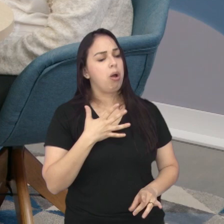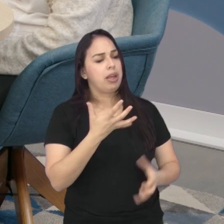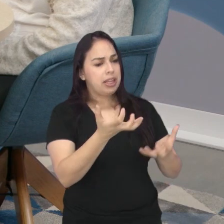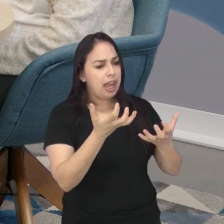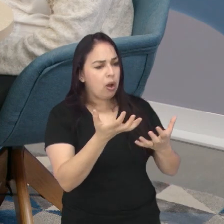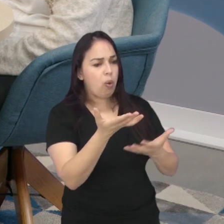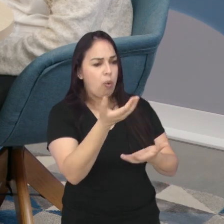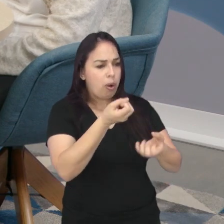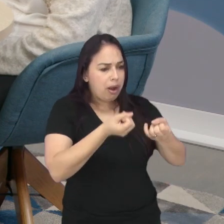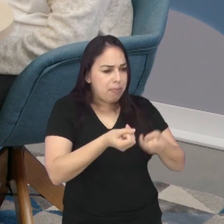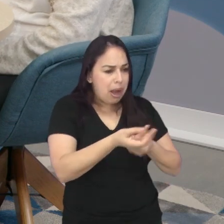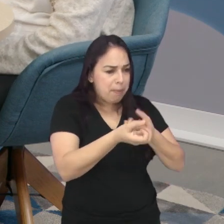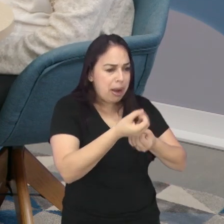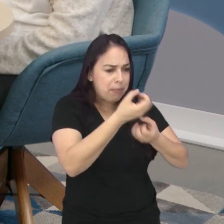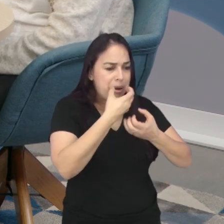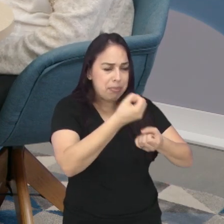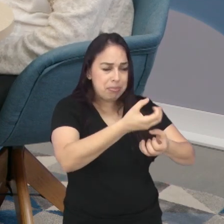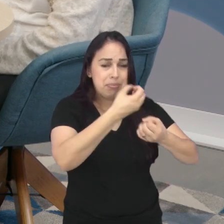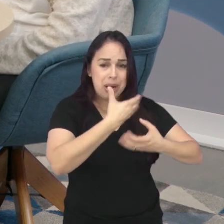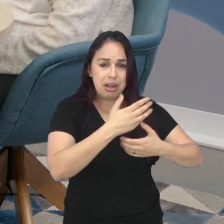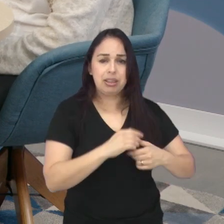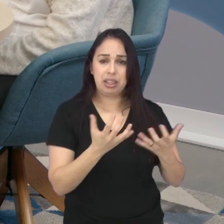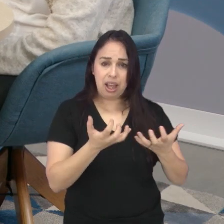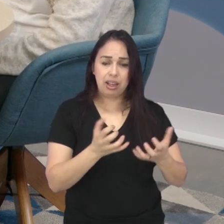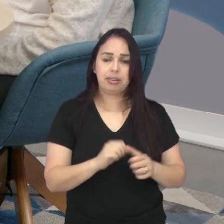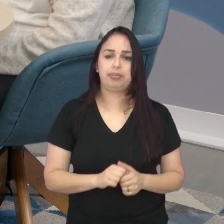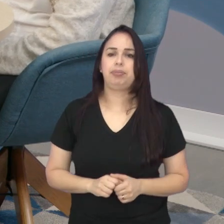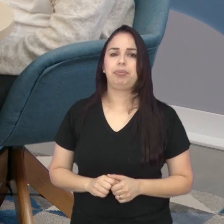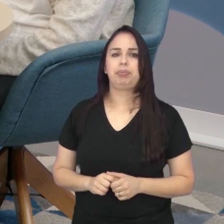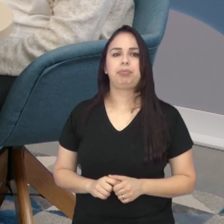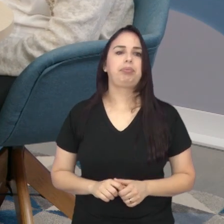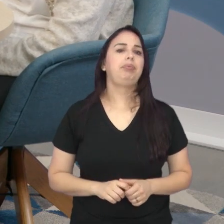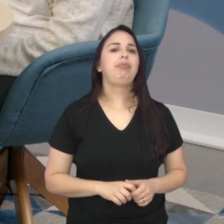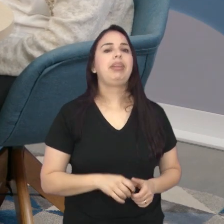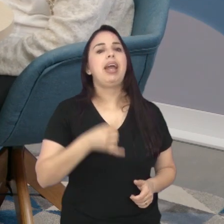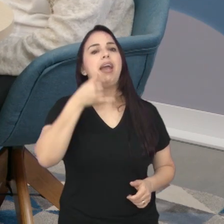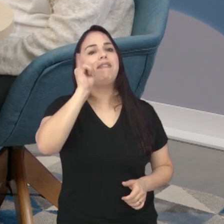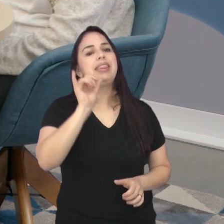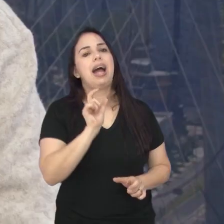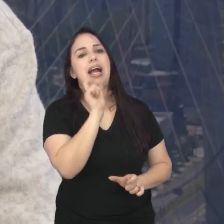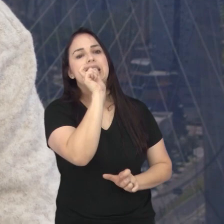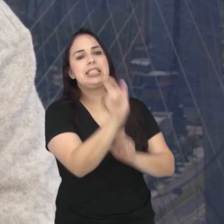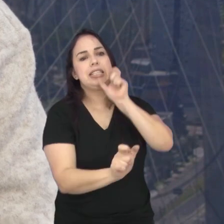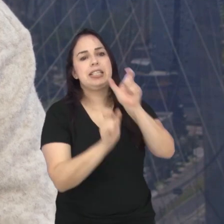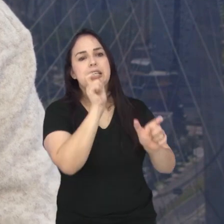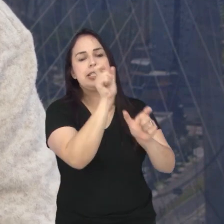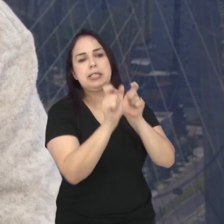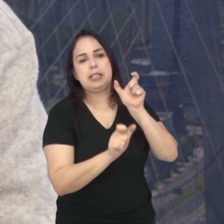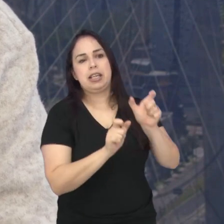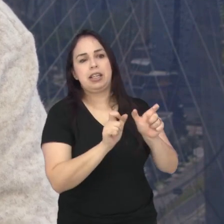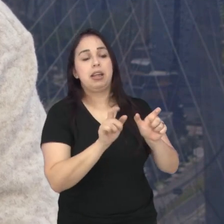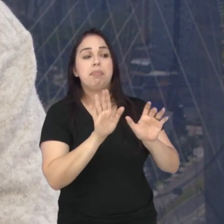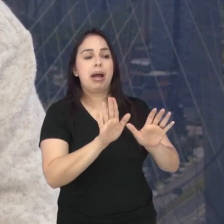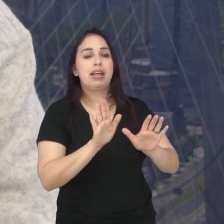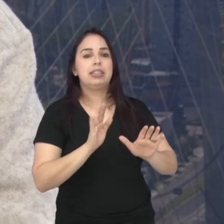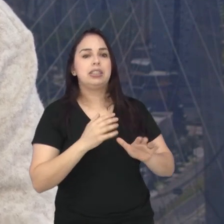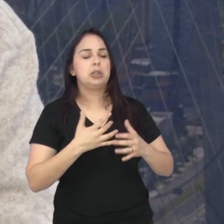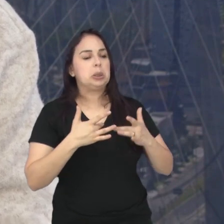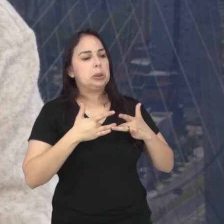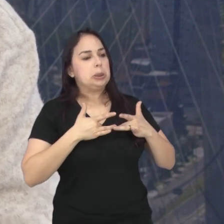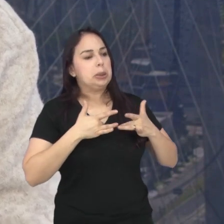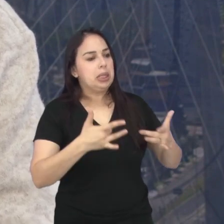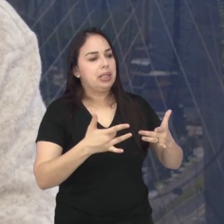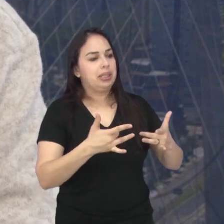aqui, você não quer conversar, qual seria o ponto? Exatamente nesse sentido. Menos crítica e mais se oferecer